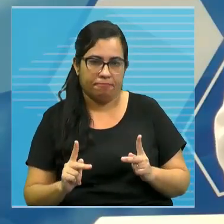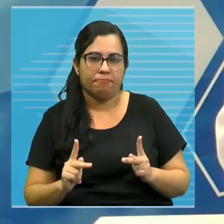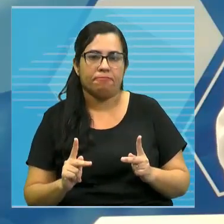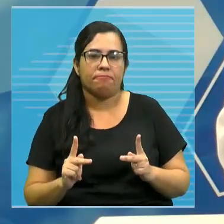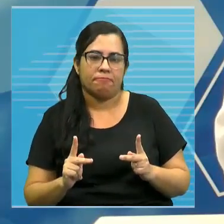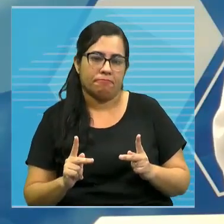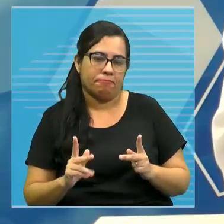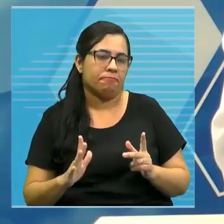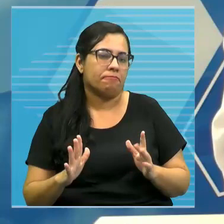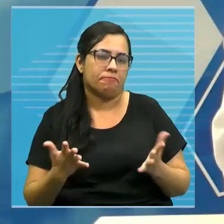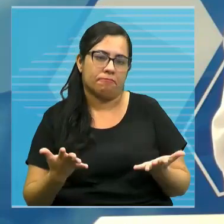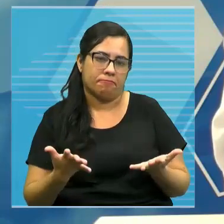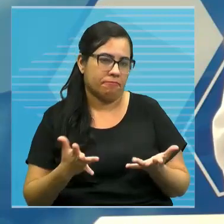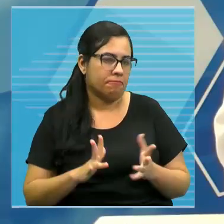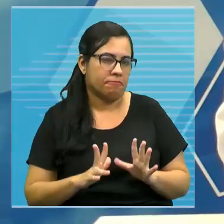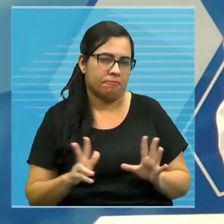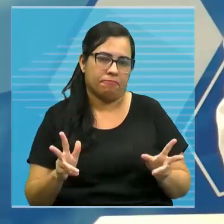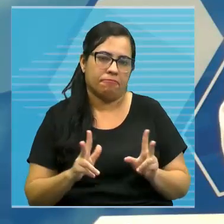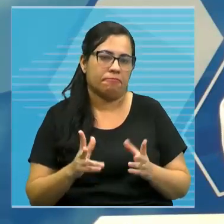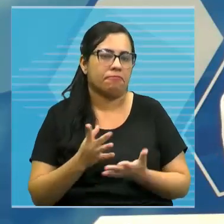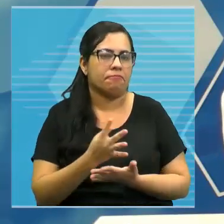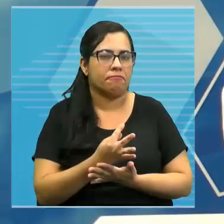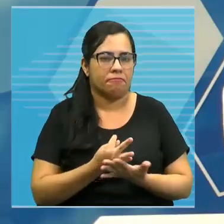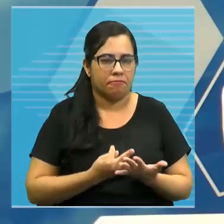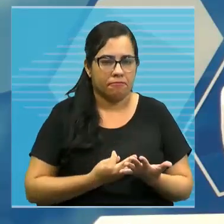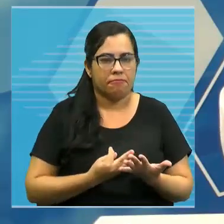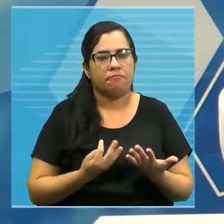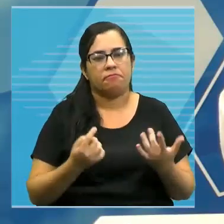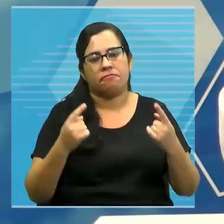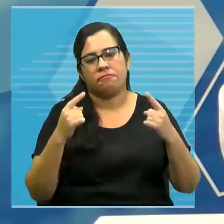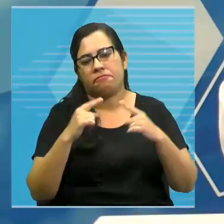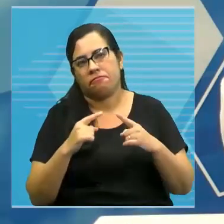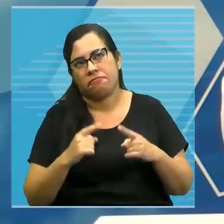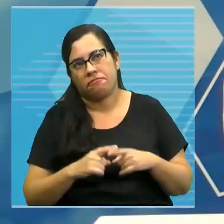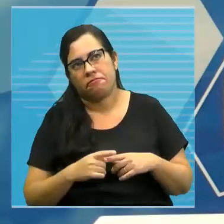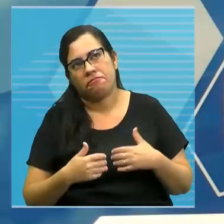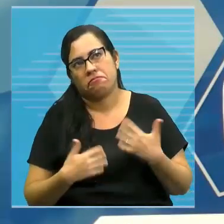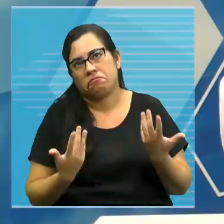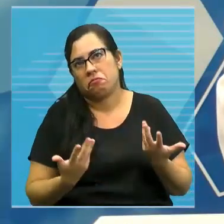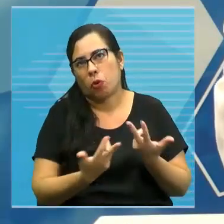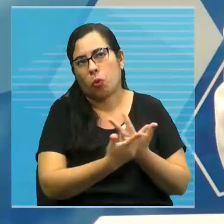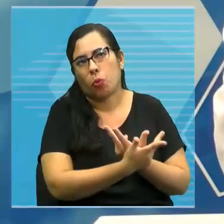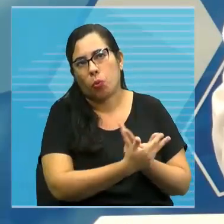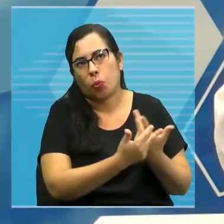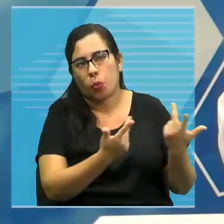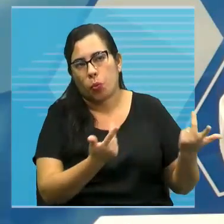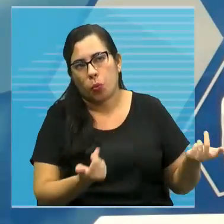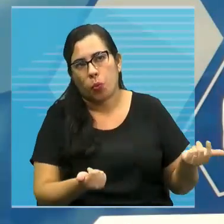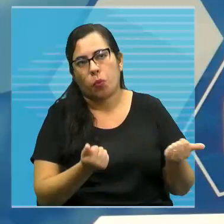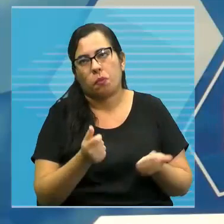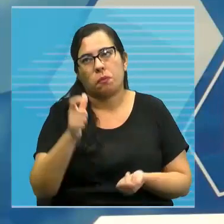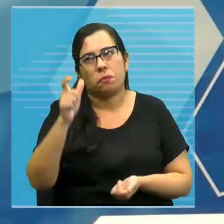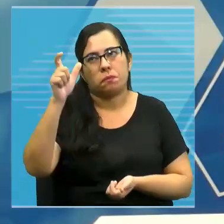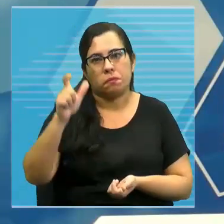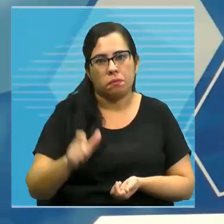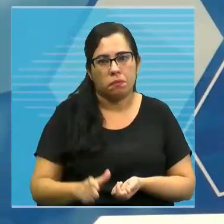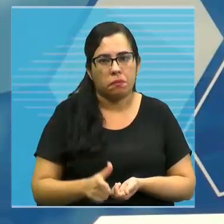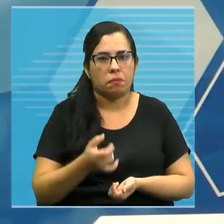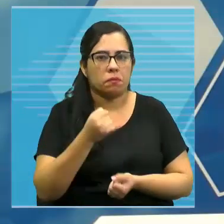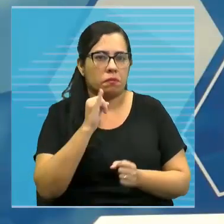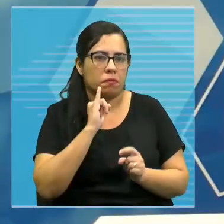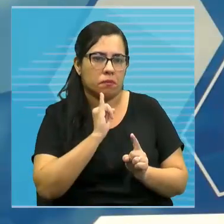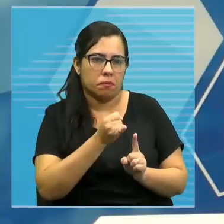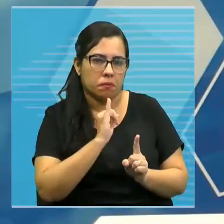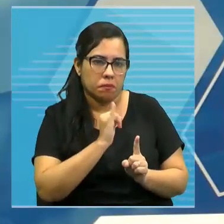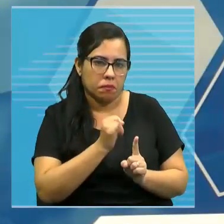que é onde geralmente aparece nos textos porque os textos falam de algo falam de alguém geralmente os textos vêm narrados